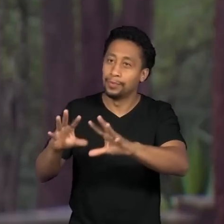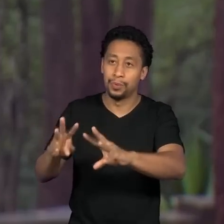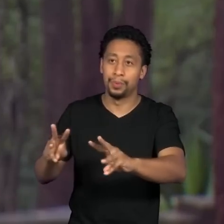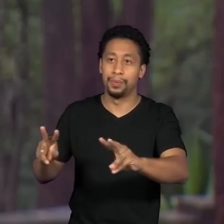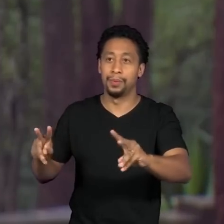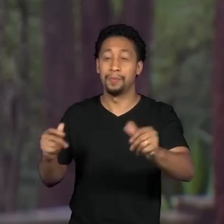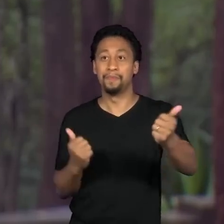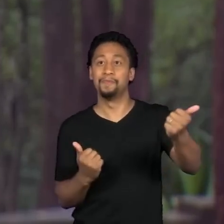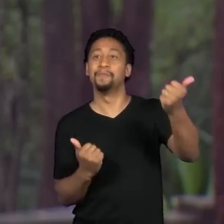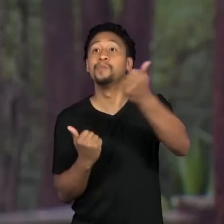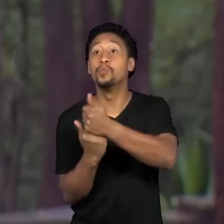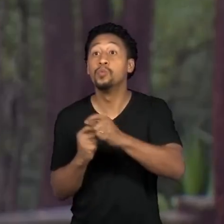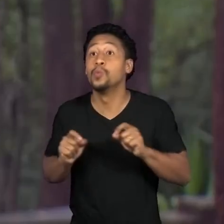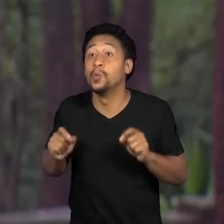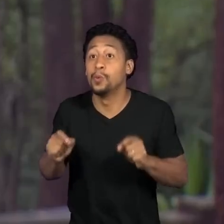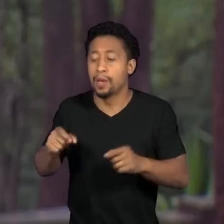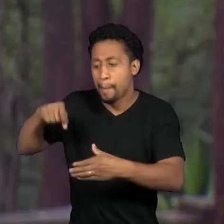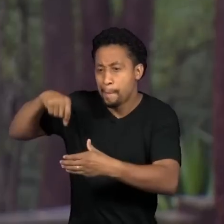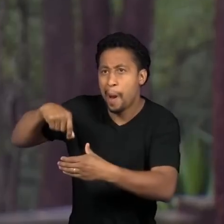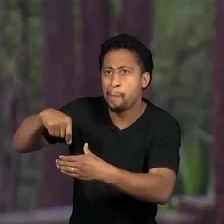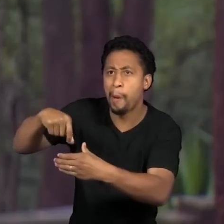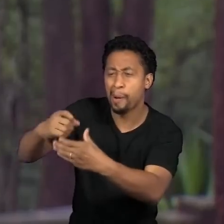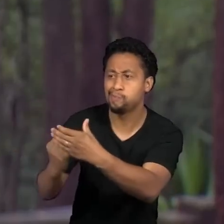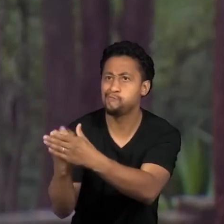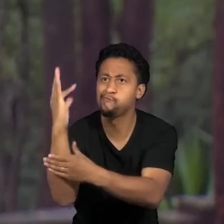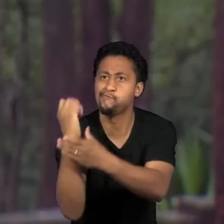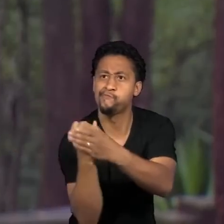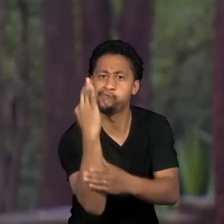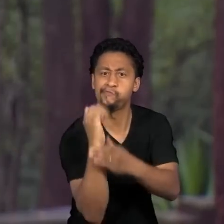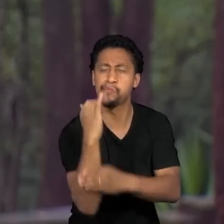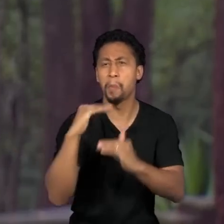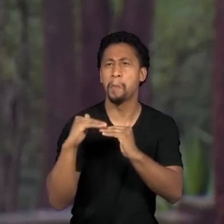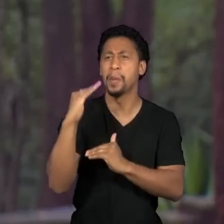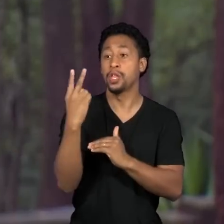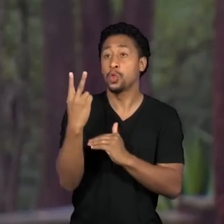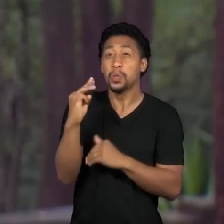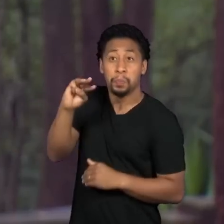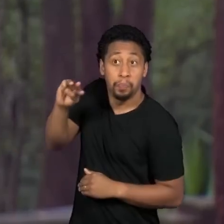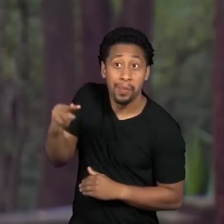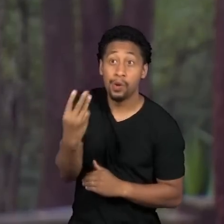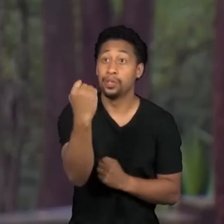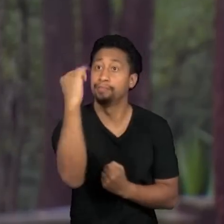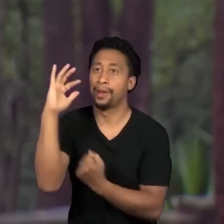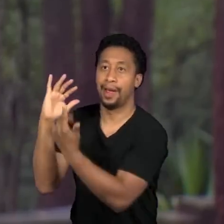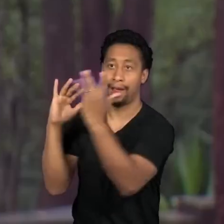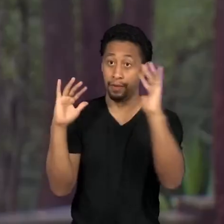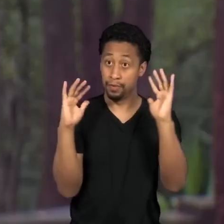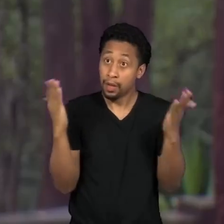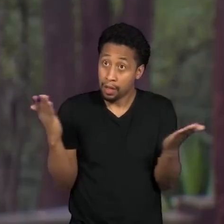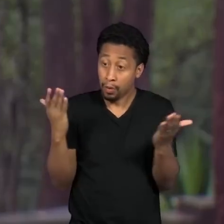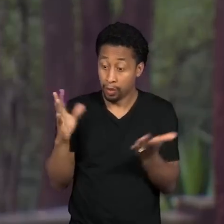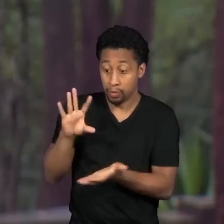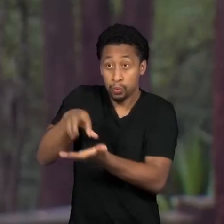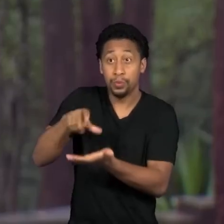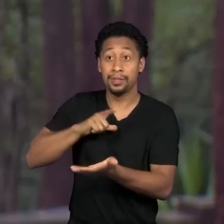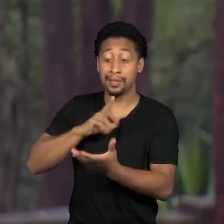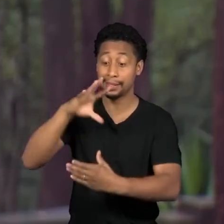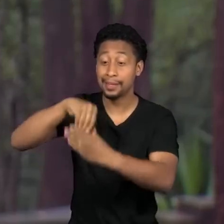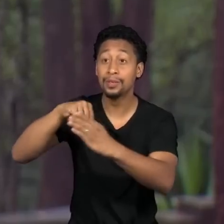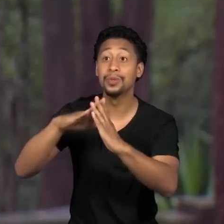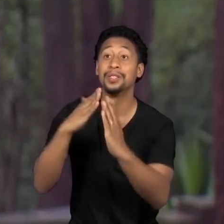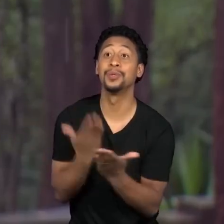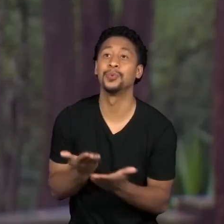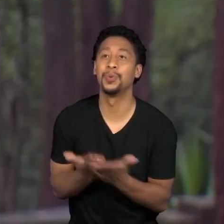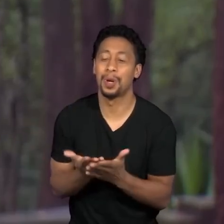de mudas de árvores. Agora, o Instituto abriga também uma escola para ensinar o ofício